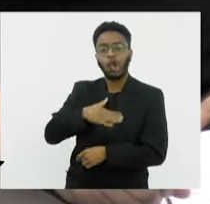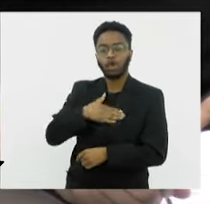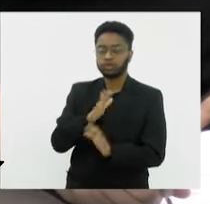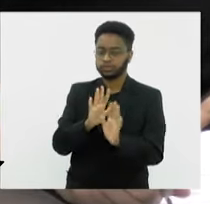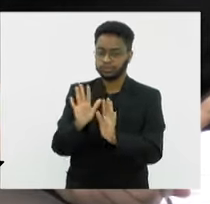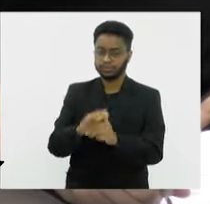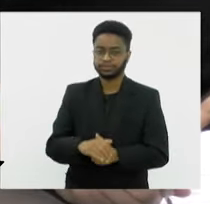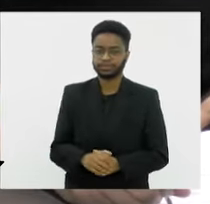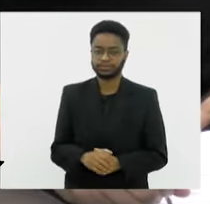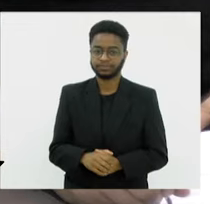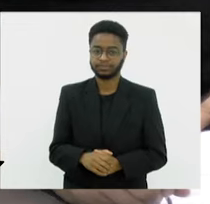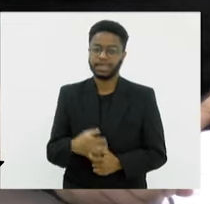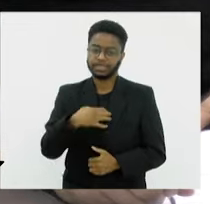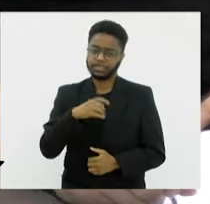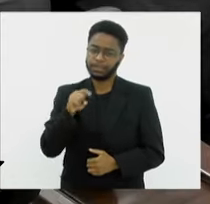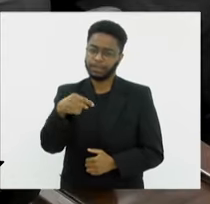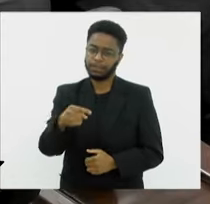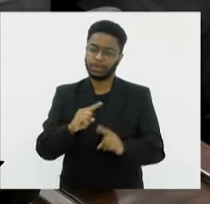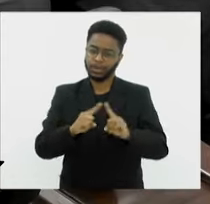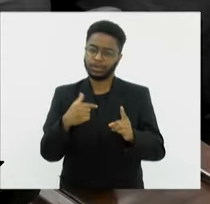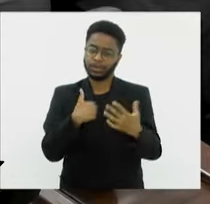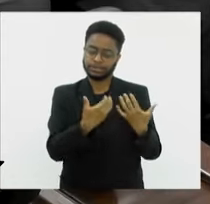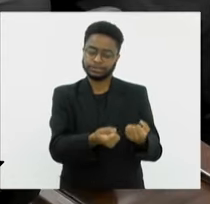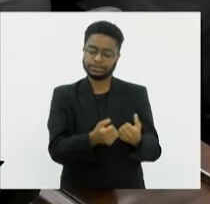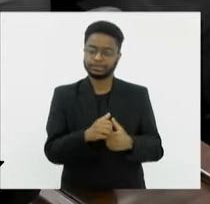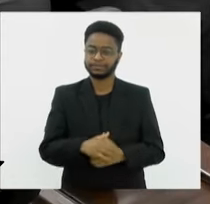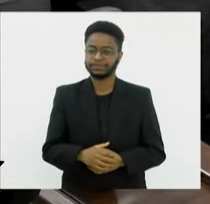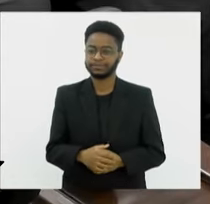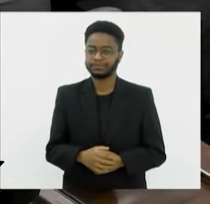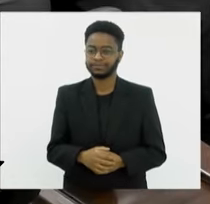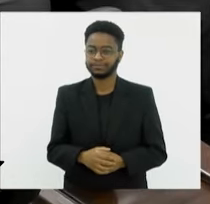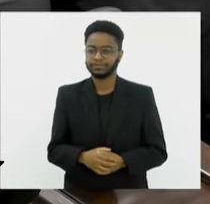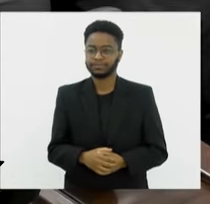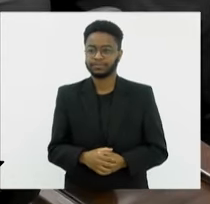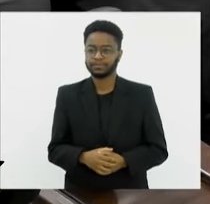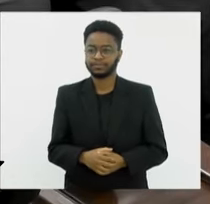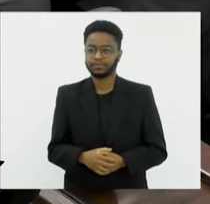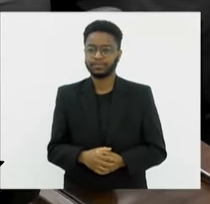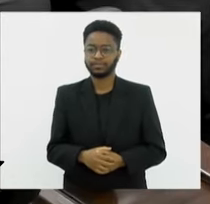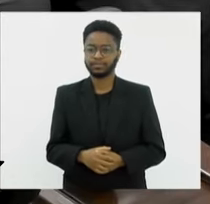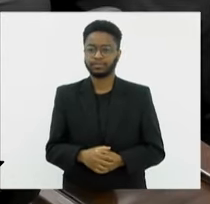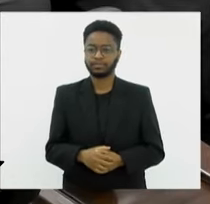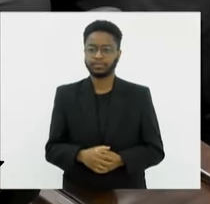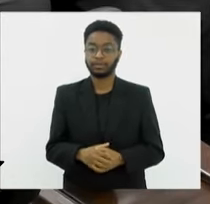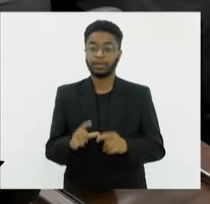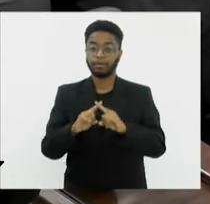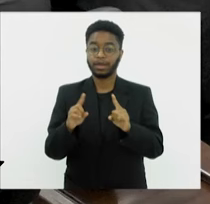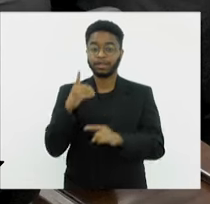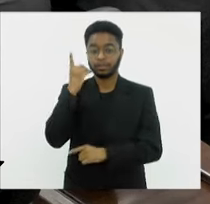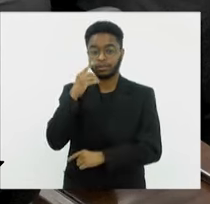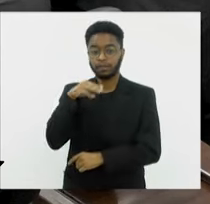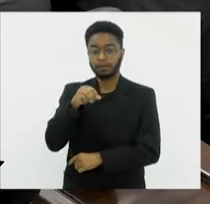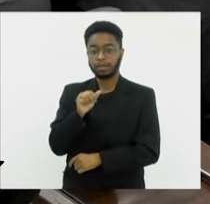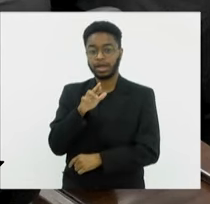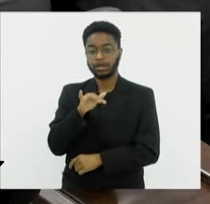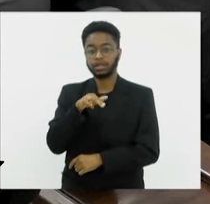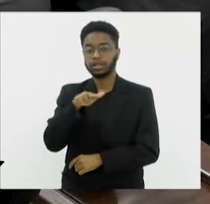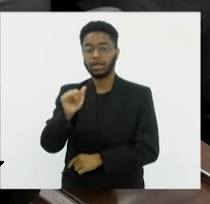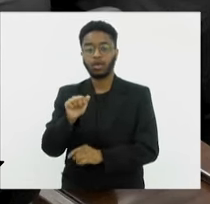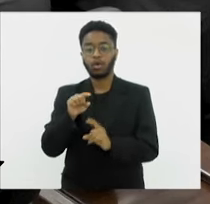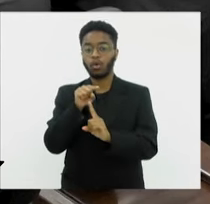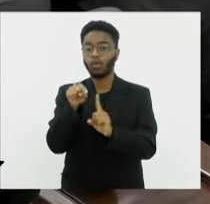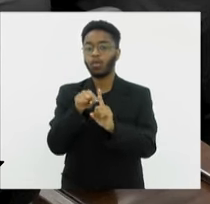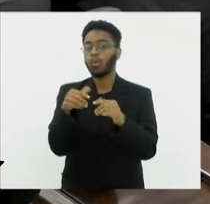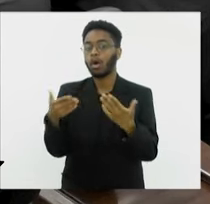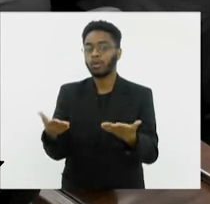imagino. Consentimento posterior, mas foi consentido. Muito bem. Mas, então, o que deseja a deputada Marina do MST nesse projeto?